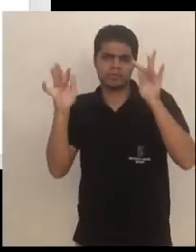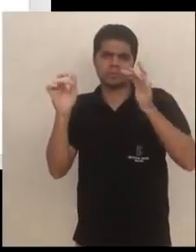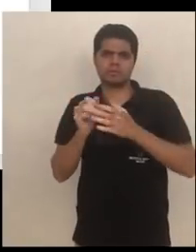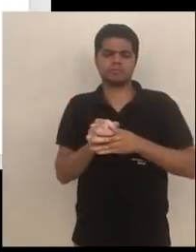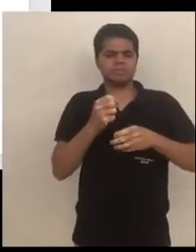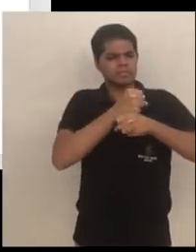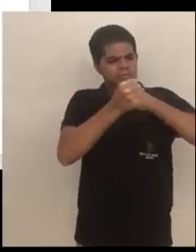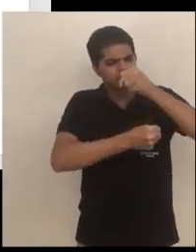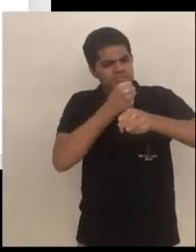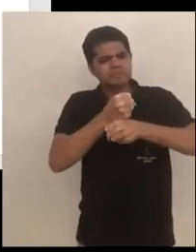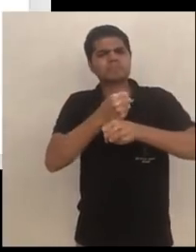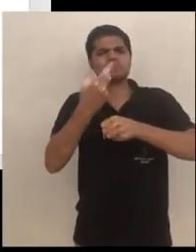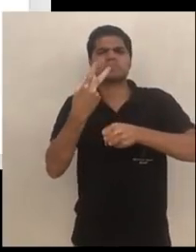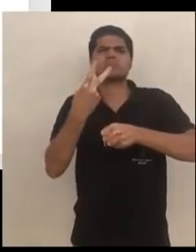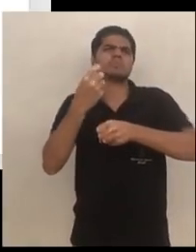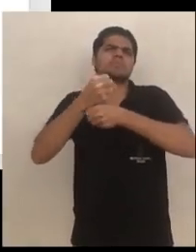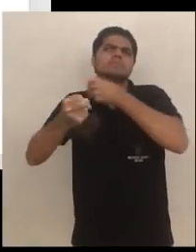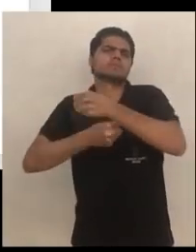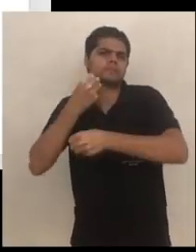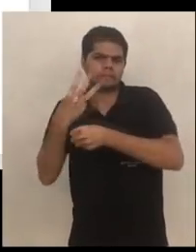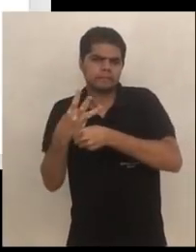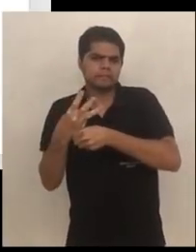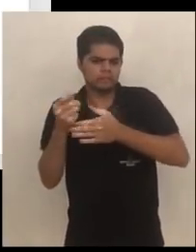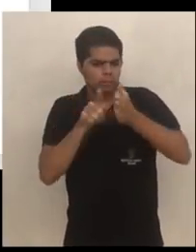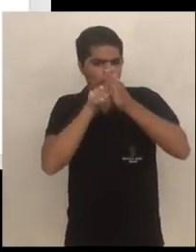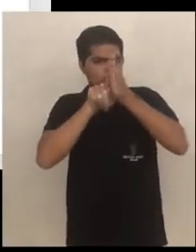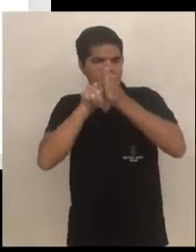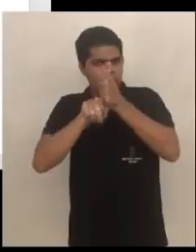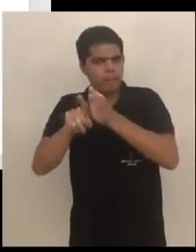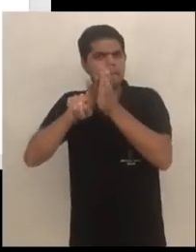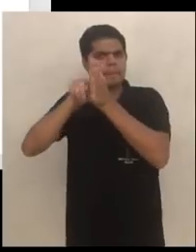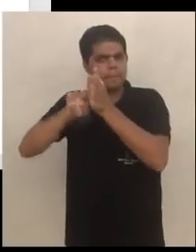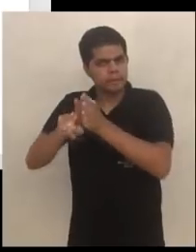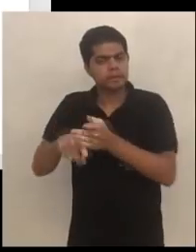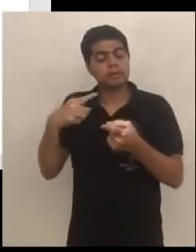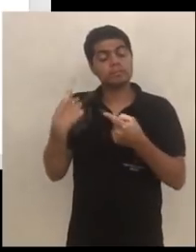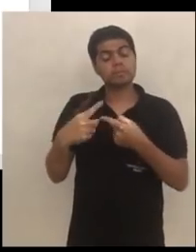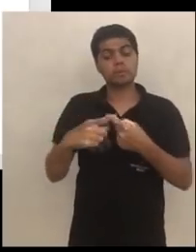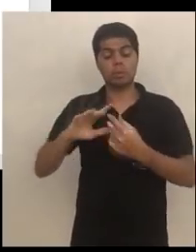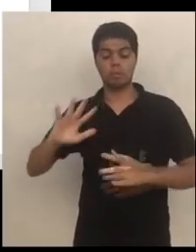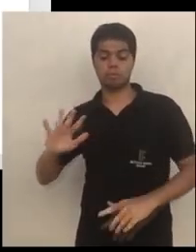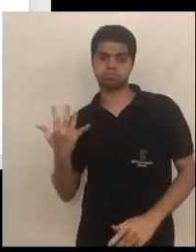anos de pesquisa, 3 anos de pesquisa, essa questão do preço como